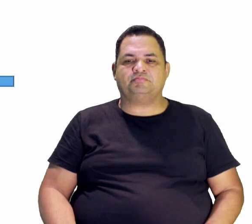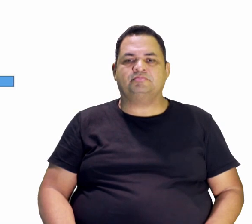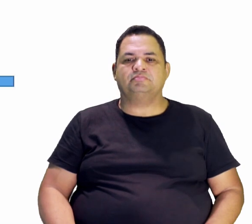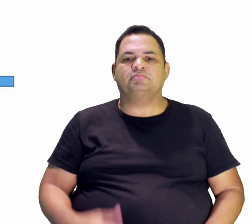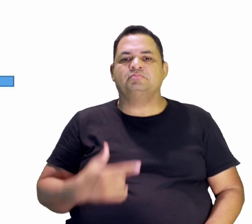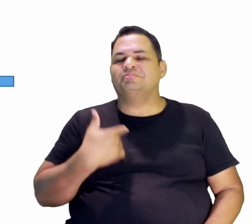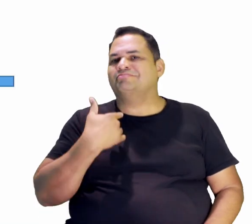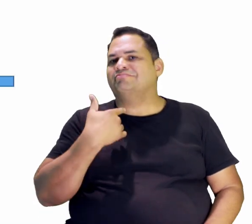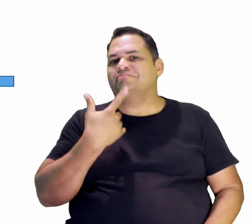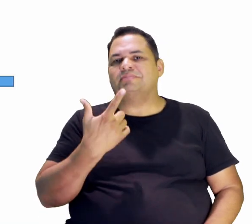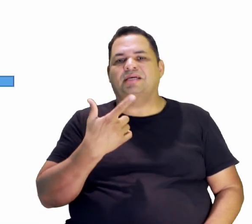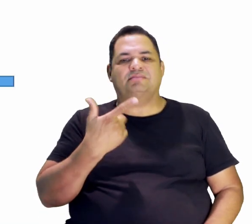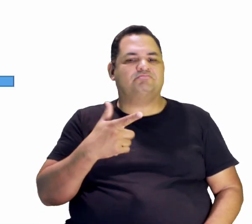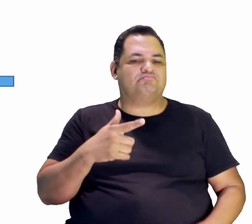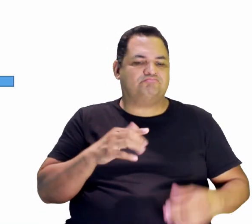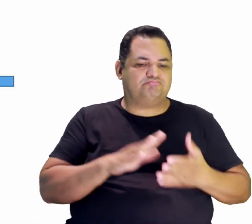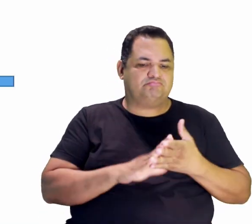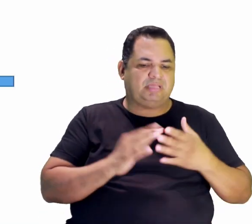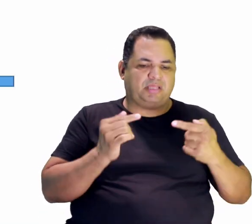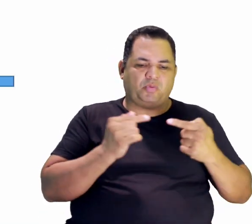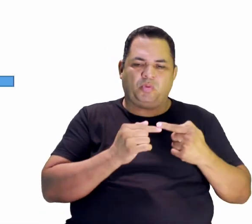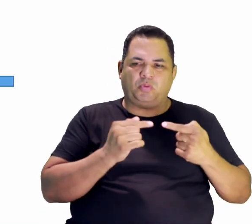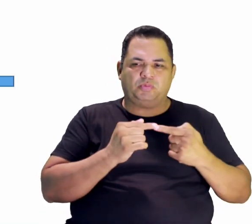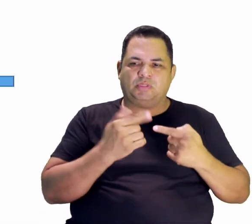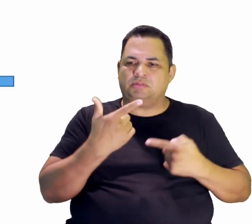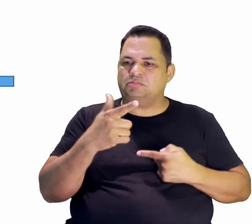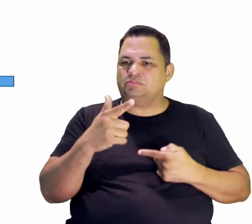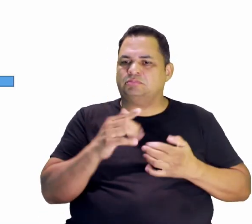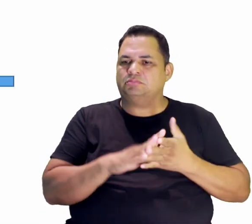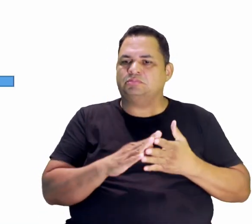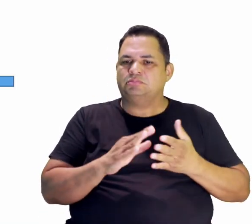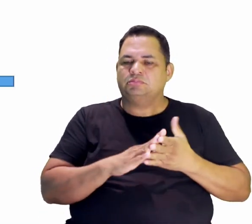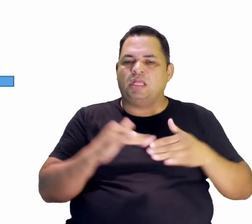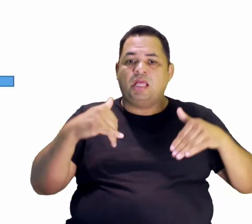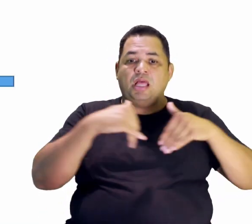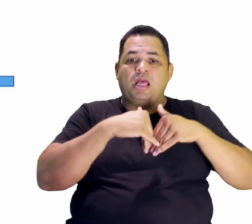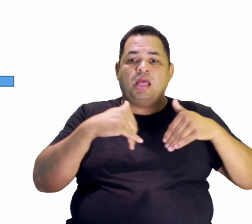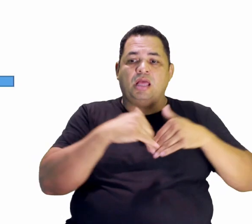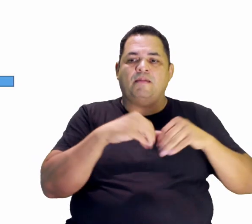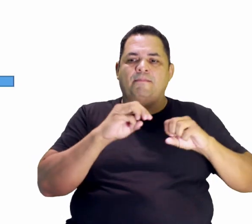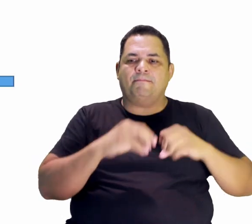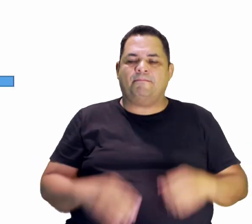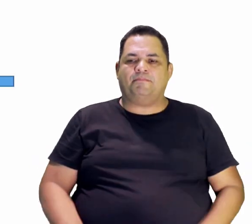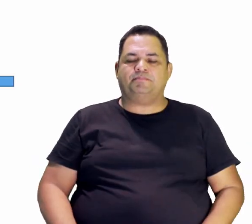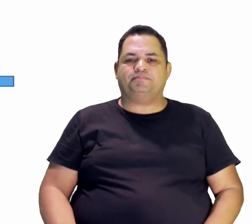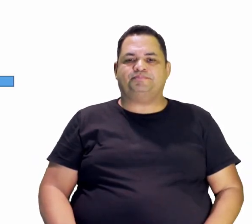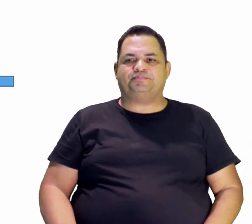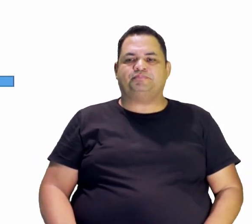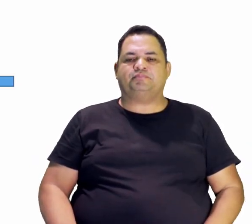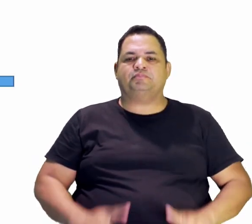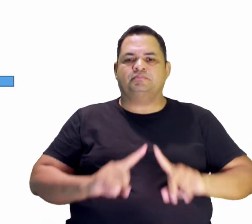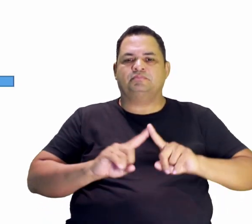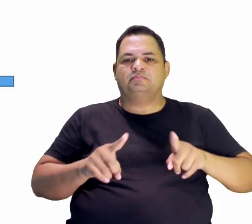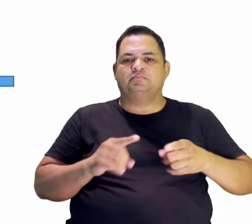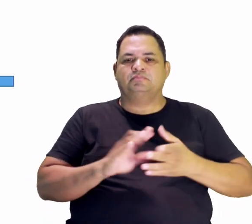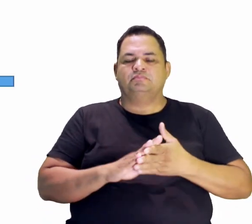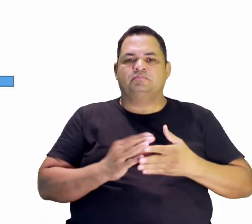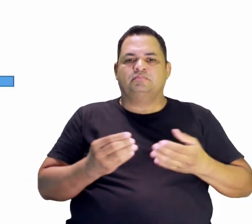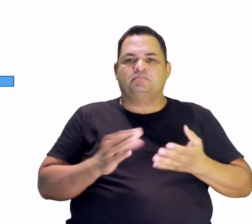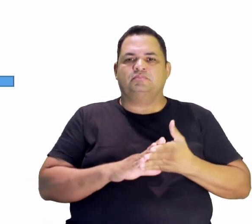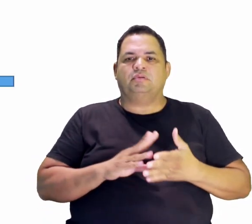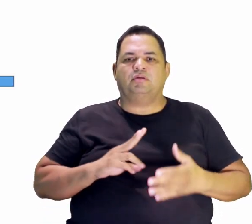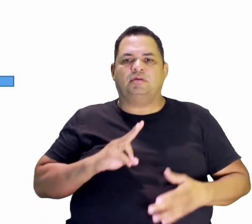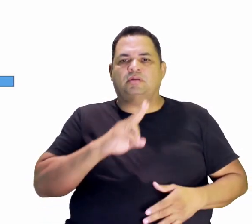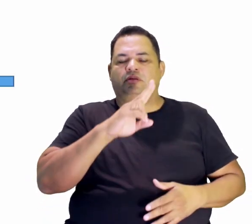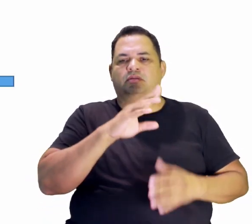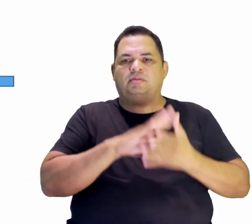tem contato, não tem nada empurrando. A gente vê no exercício exterior que o rapaz está puxando a corda, mas essas forças,